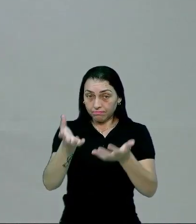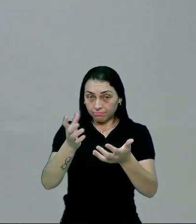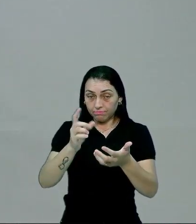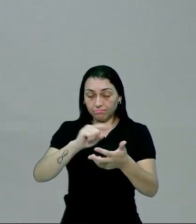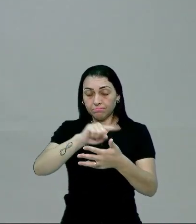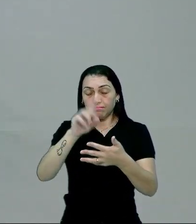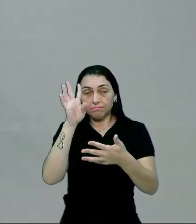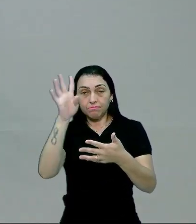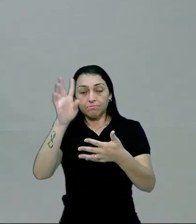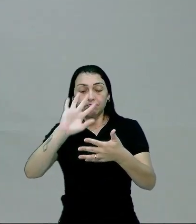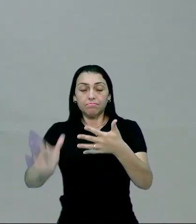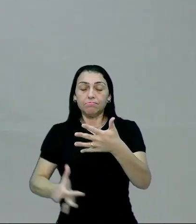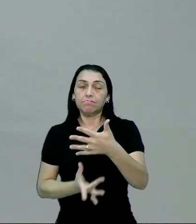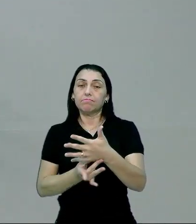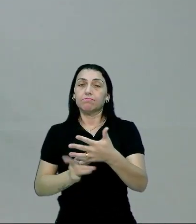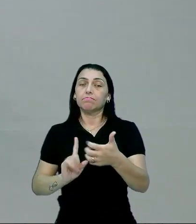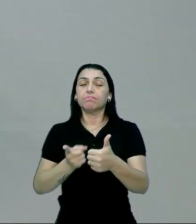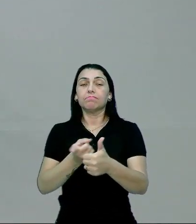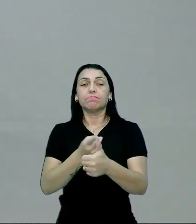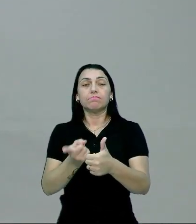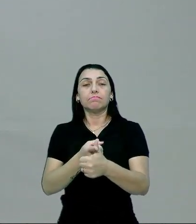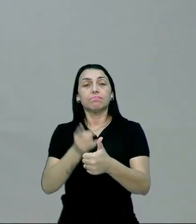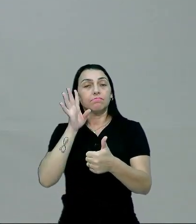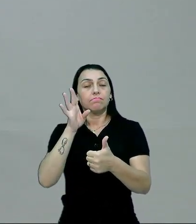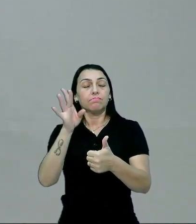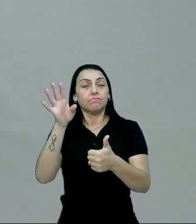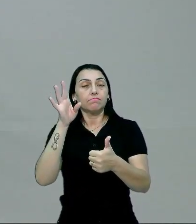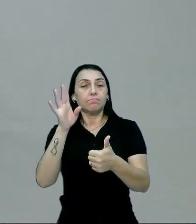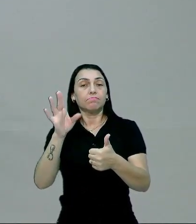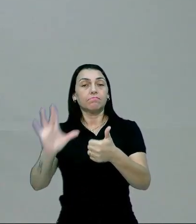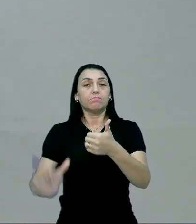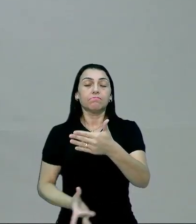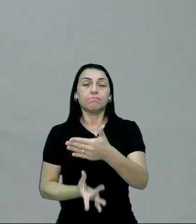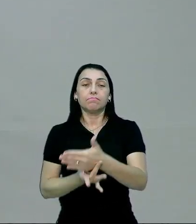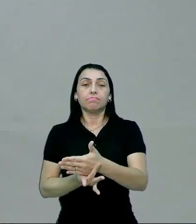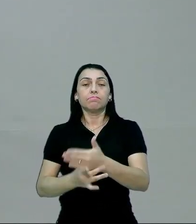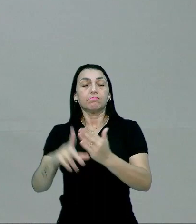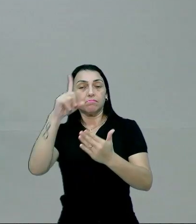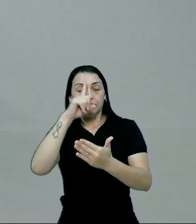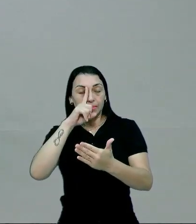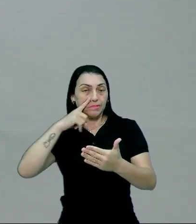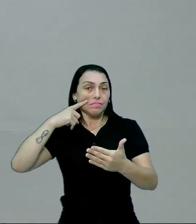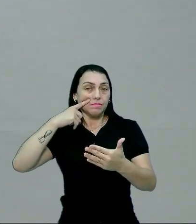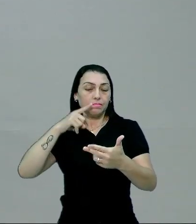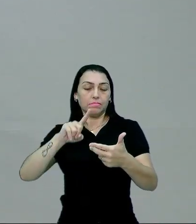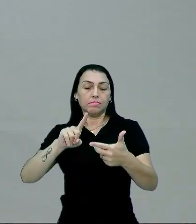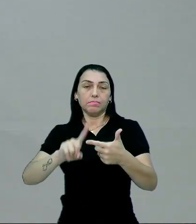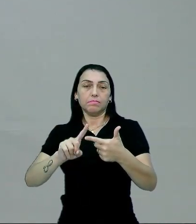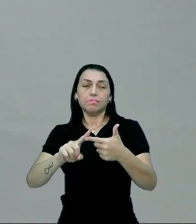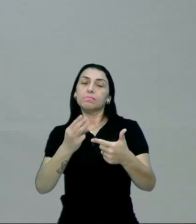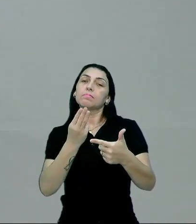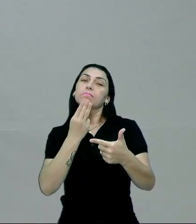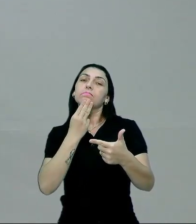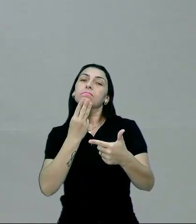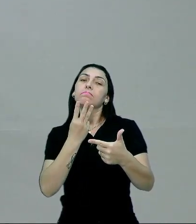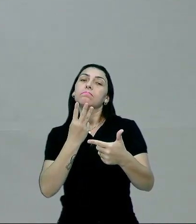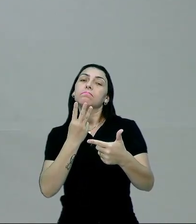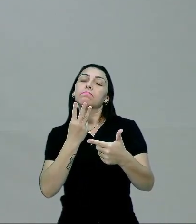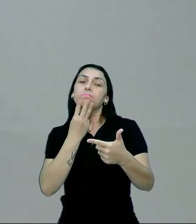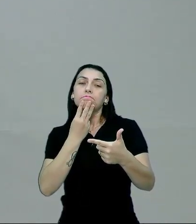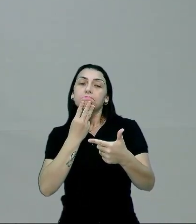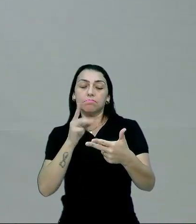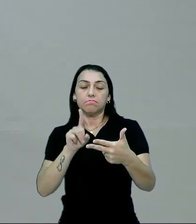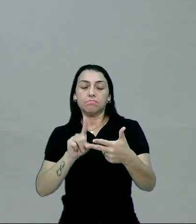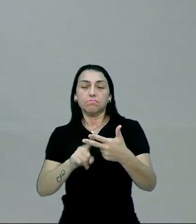teorias clássicas? Nós já trabalhamos a teoria clássica em Emile Durkheim, Max Weber, e